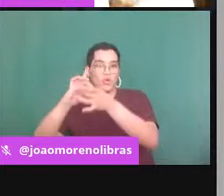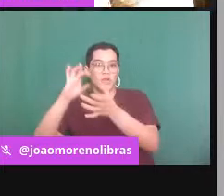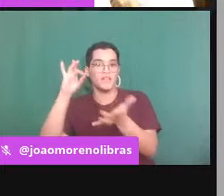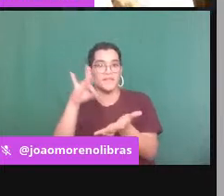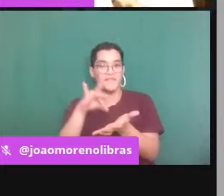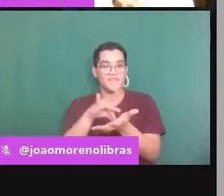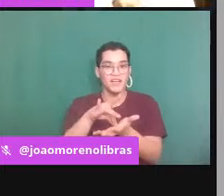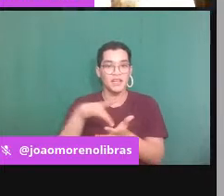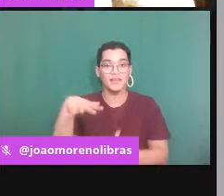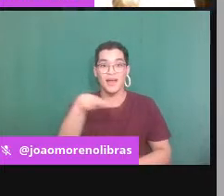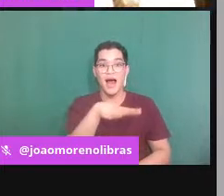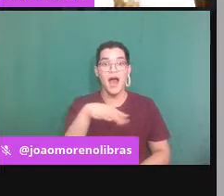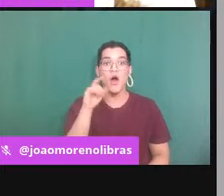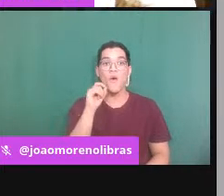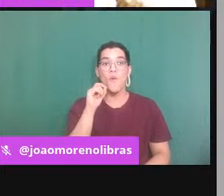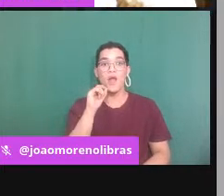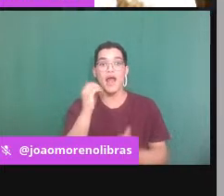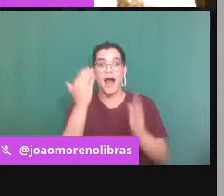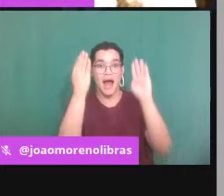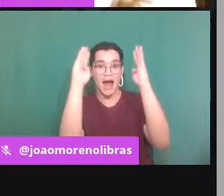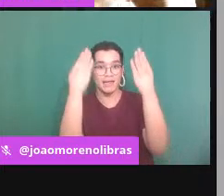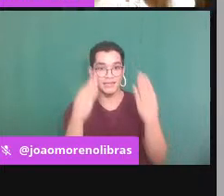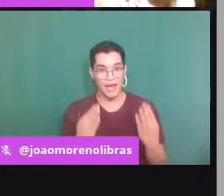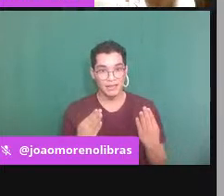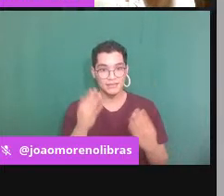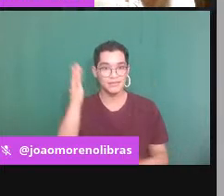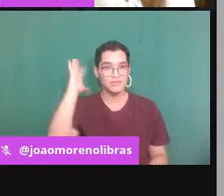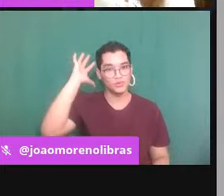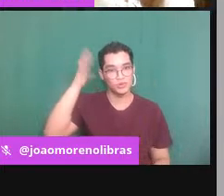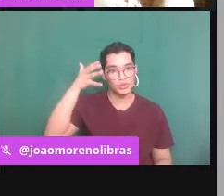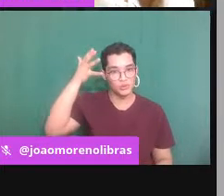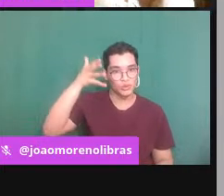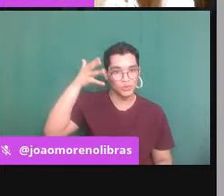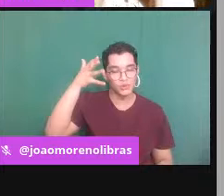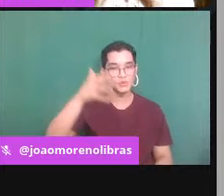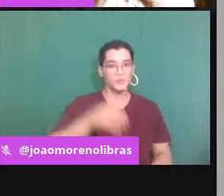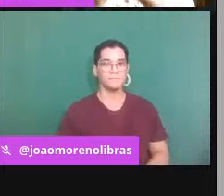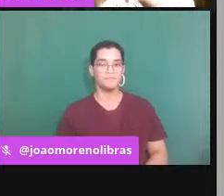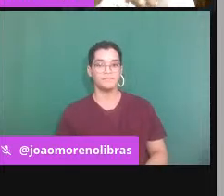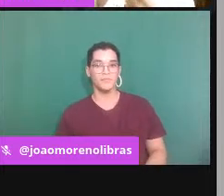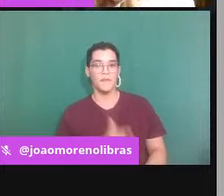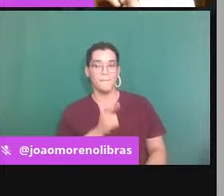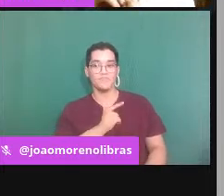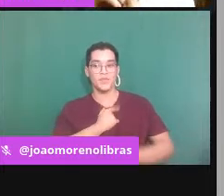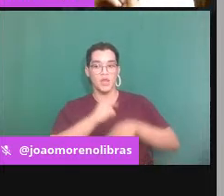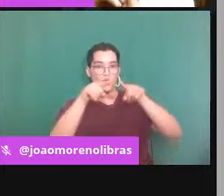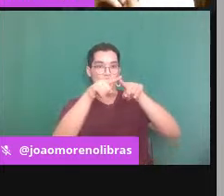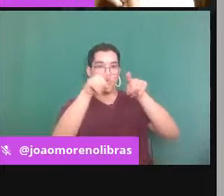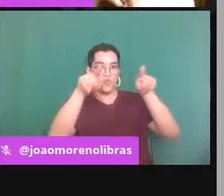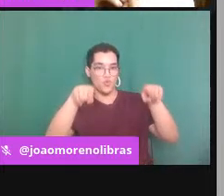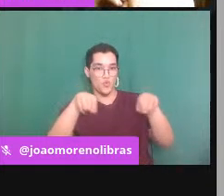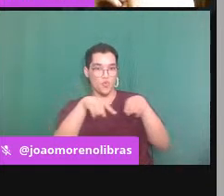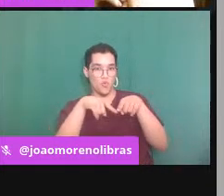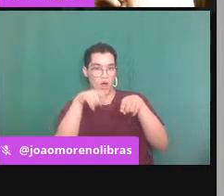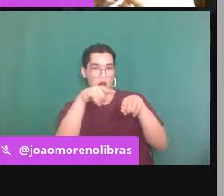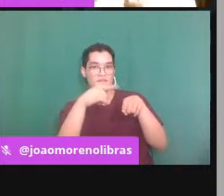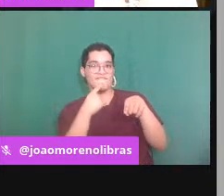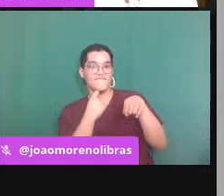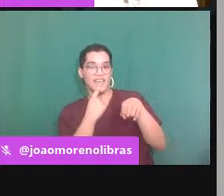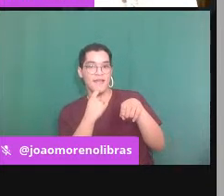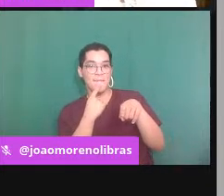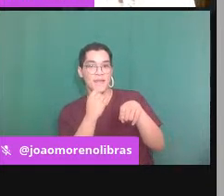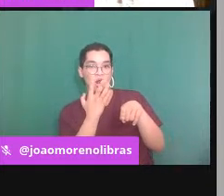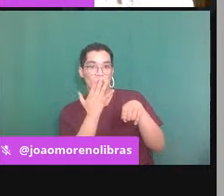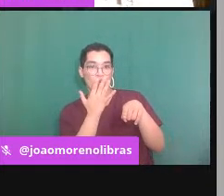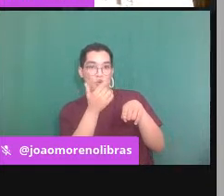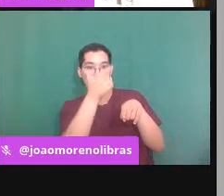de discurso. Né? Então, eu fiz um quadrinho vermelho aí, onde realmente se concentra a minha pesquisa, né? Por